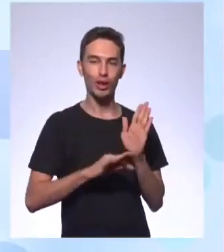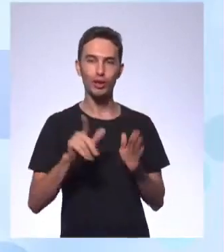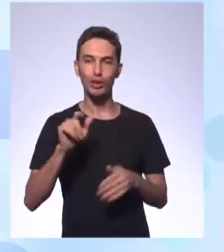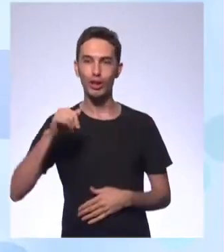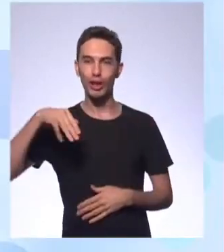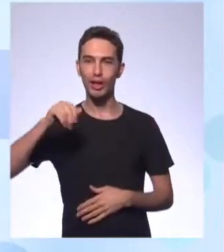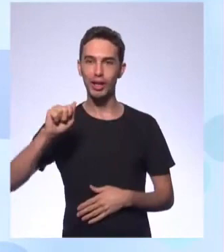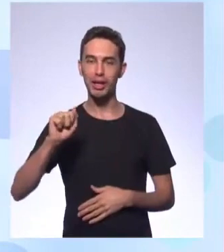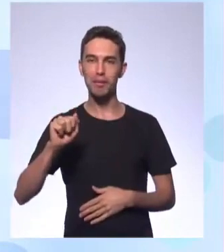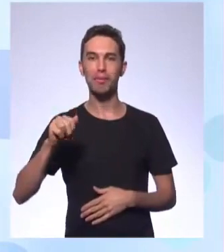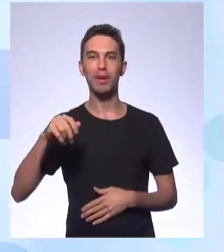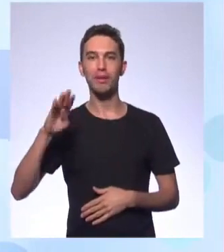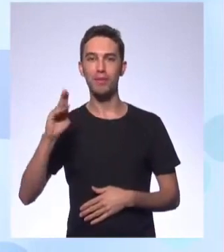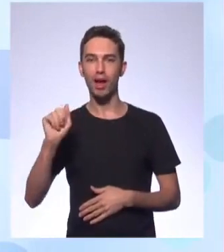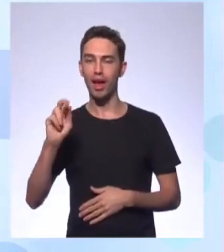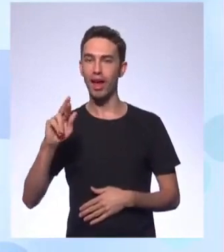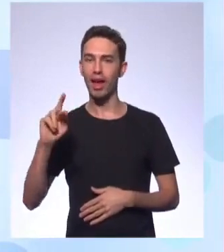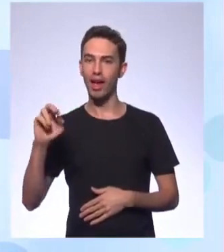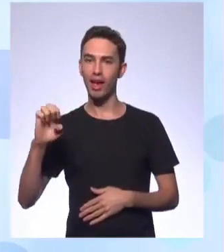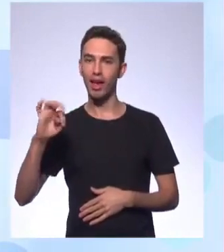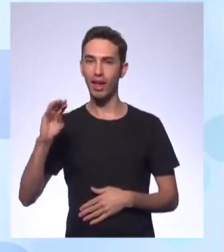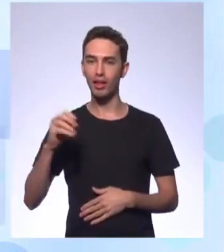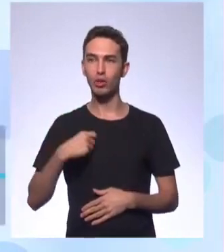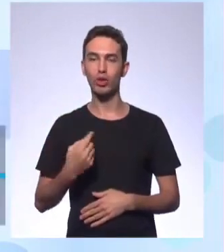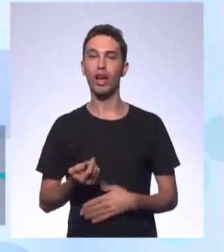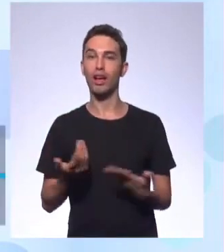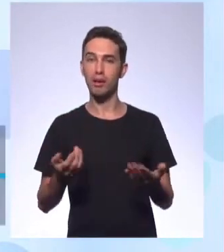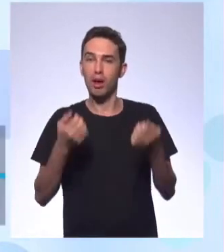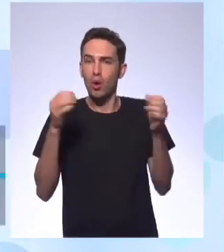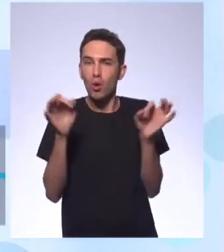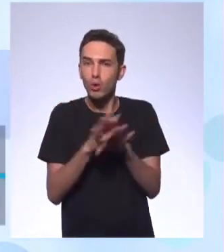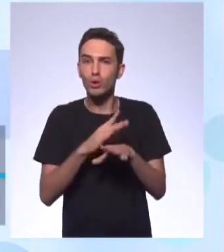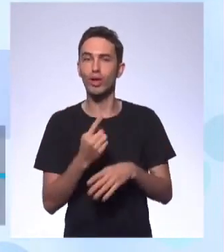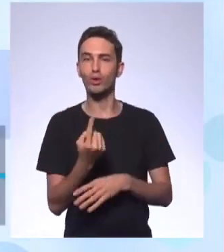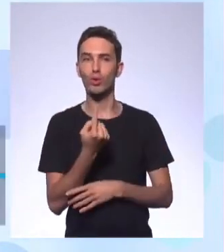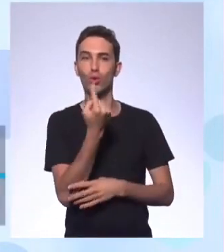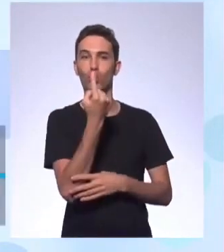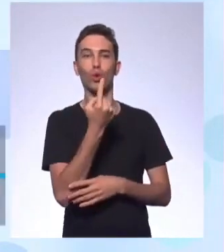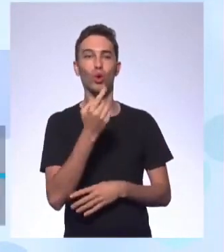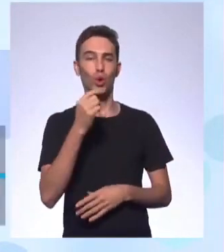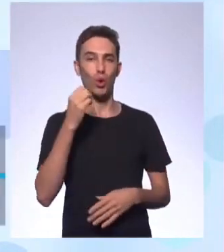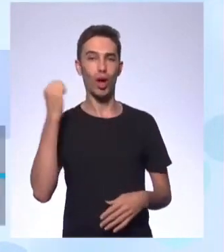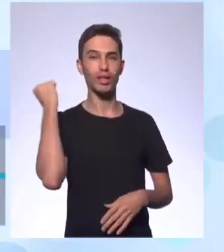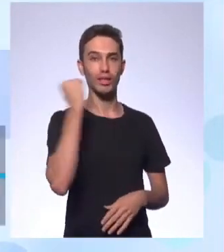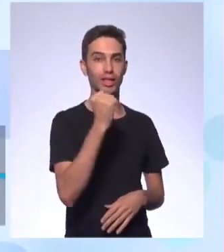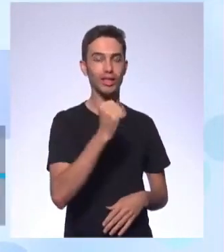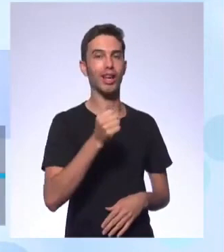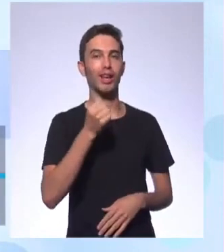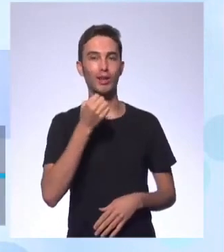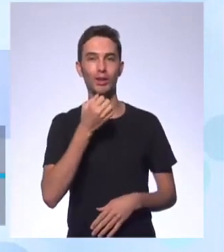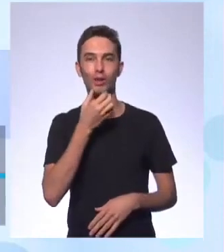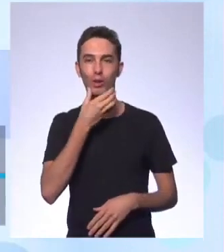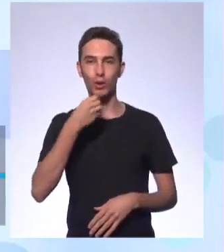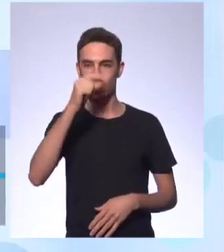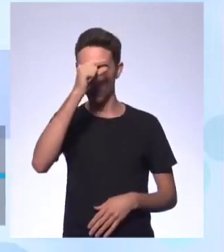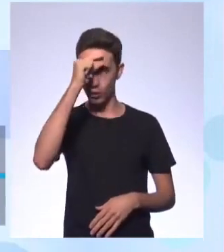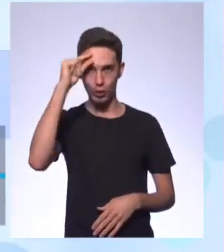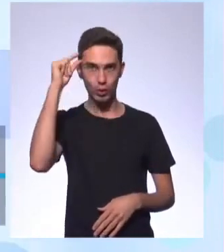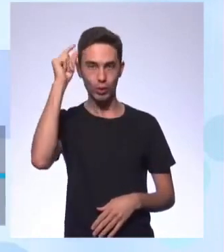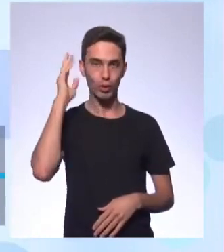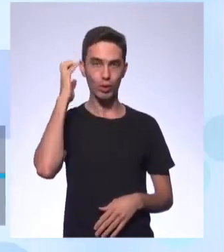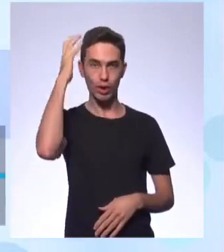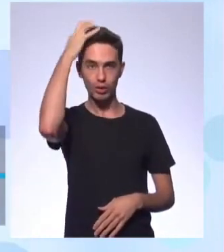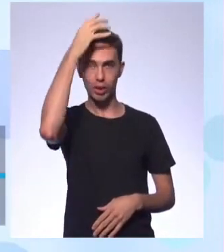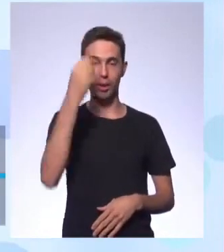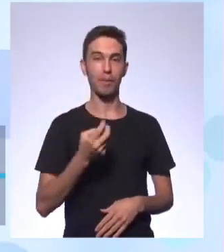para falar da conclusão, né, do único assassinato de Cazuza. E aí, você leu? Parte 2, né? Isso, o único assassinato de Cazuza,